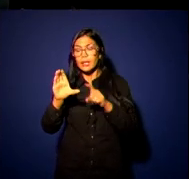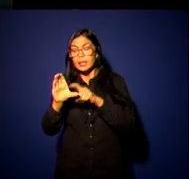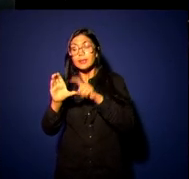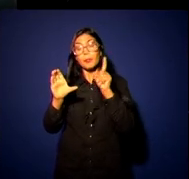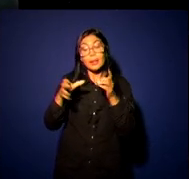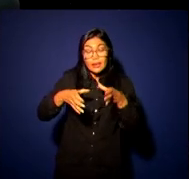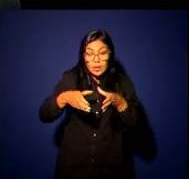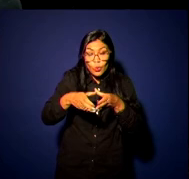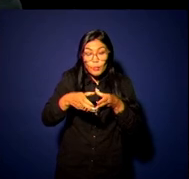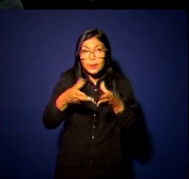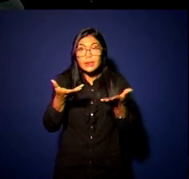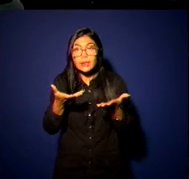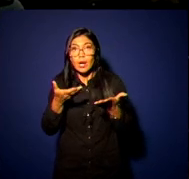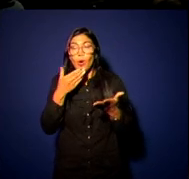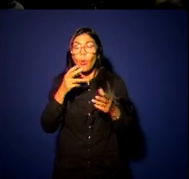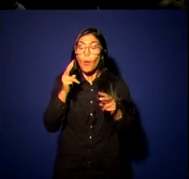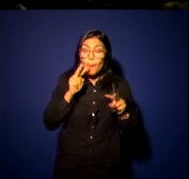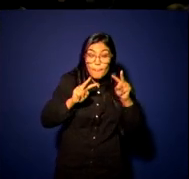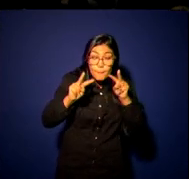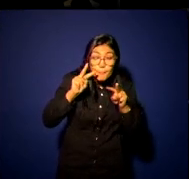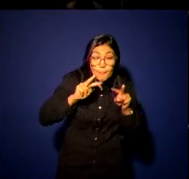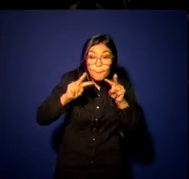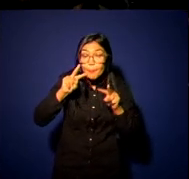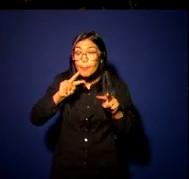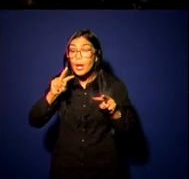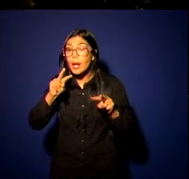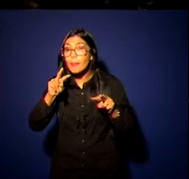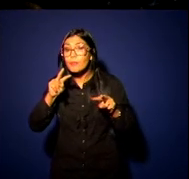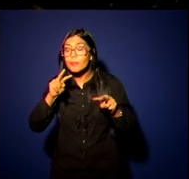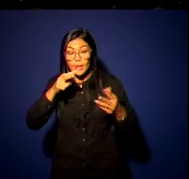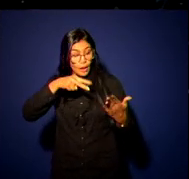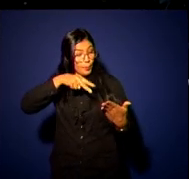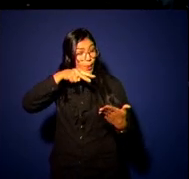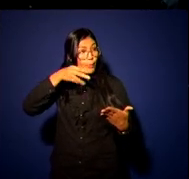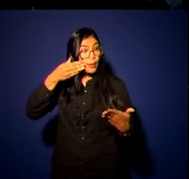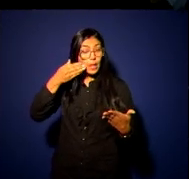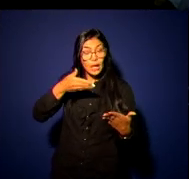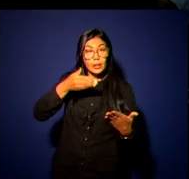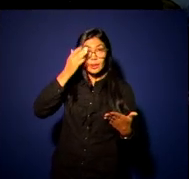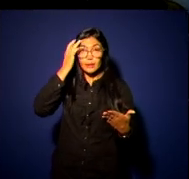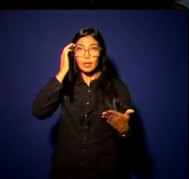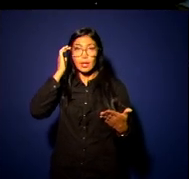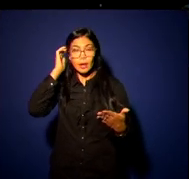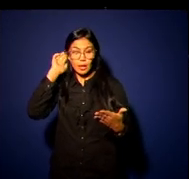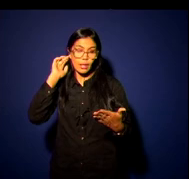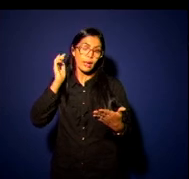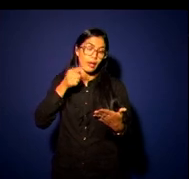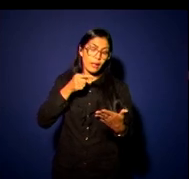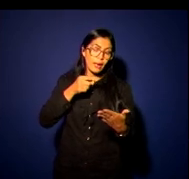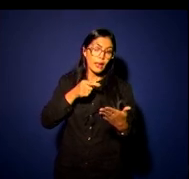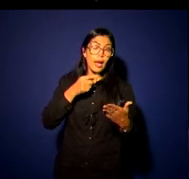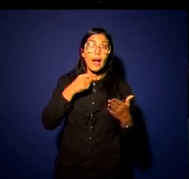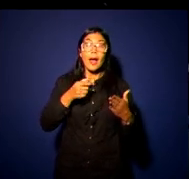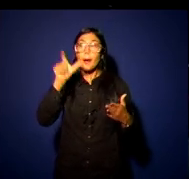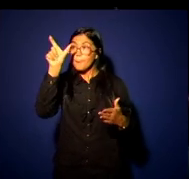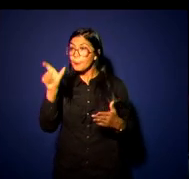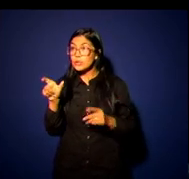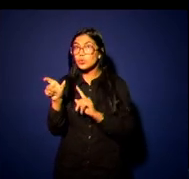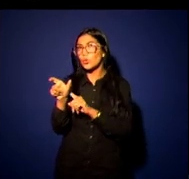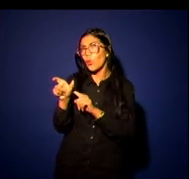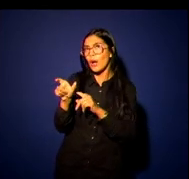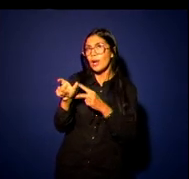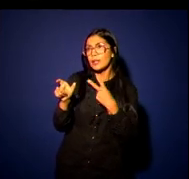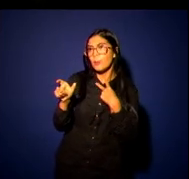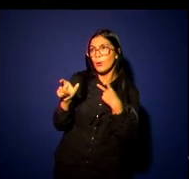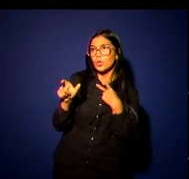companhias revisando o critério de Independência em relação à reputação de quem pode ser e quem não